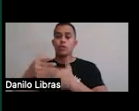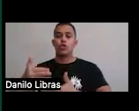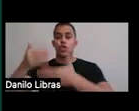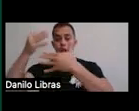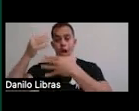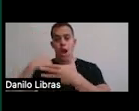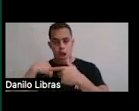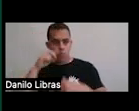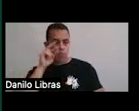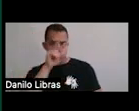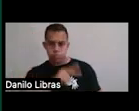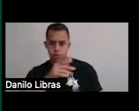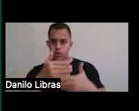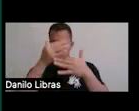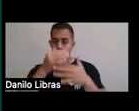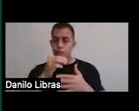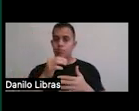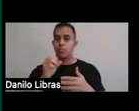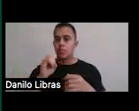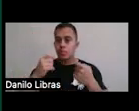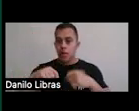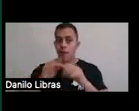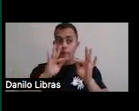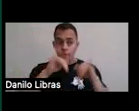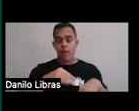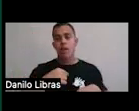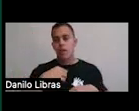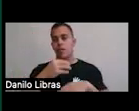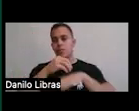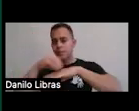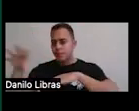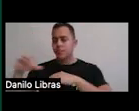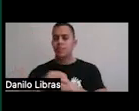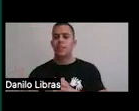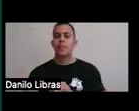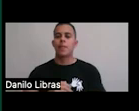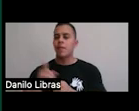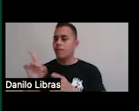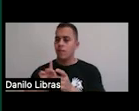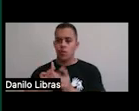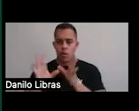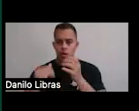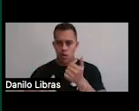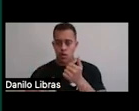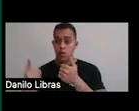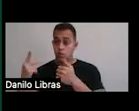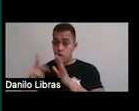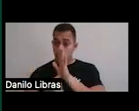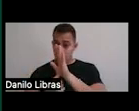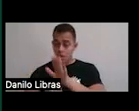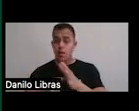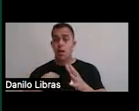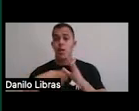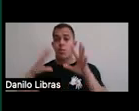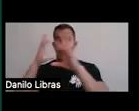eu repasso as perguntas Ok. ao final, né? Então, fica bem à vontade. Durante a tua apresentação, eu vou fechar o meu vídeo aqui